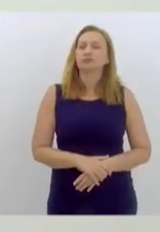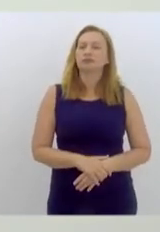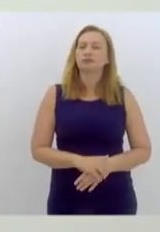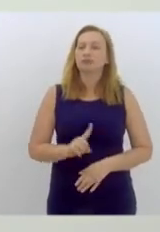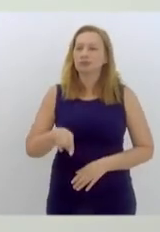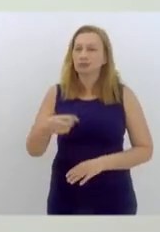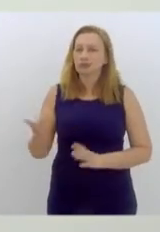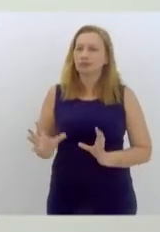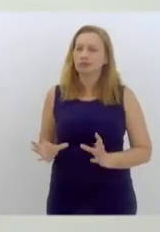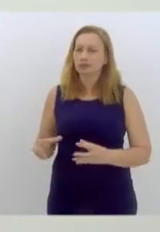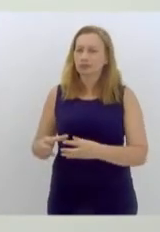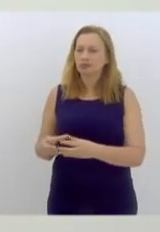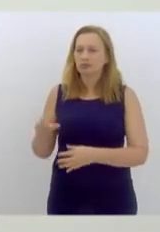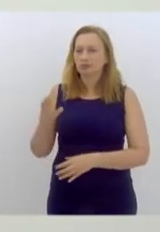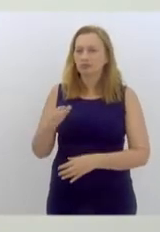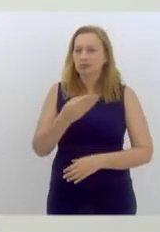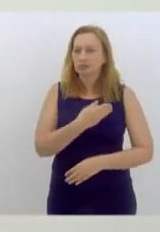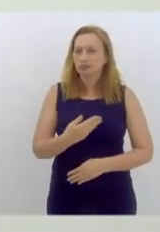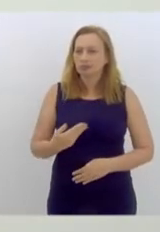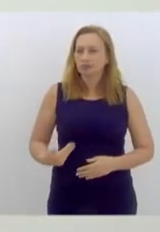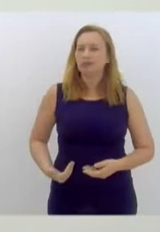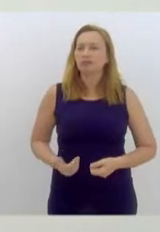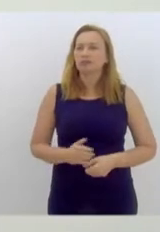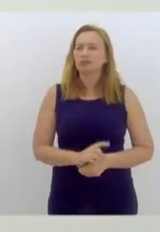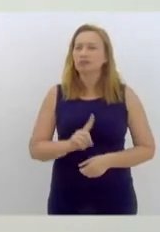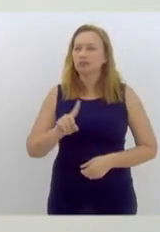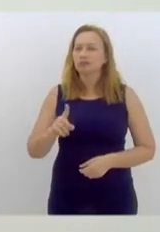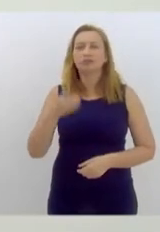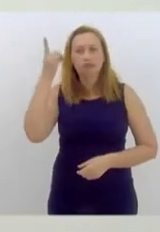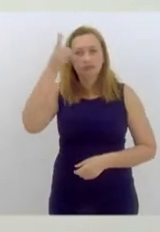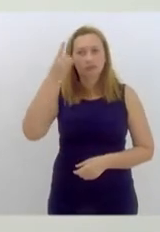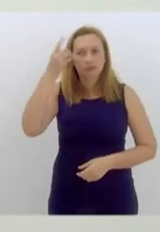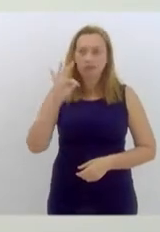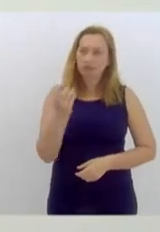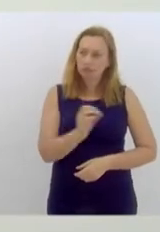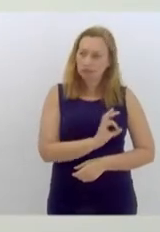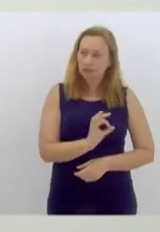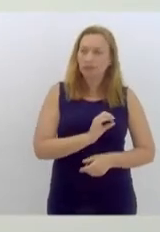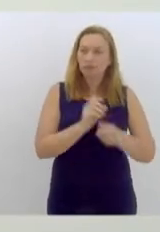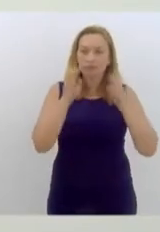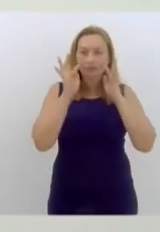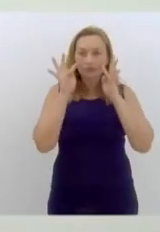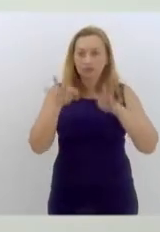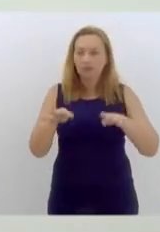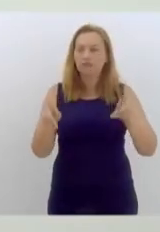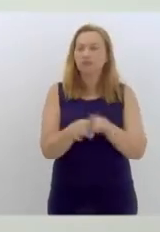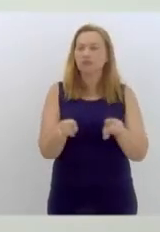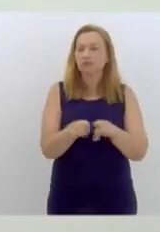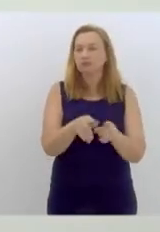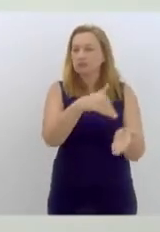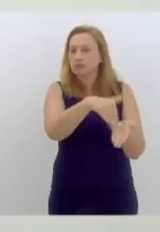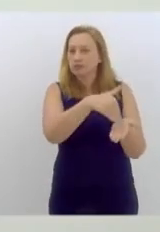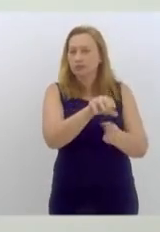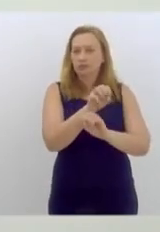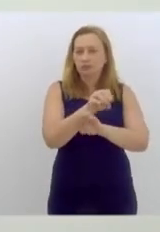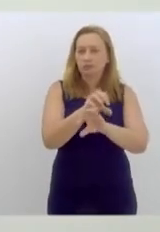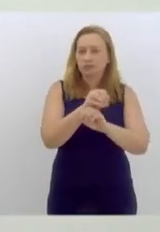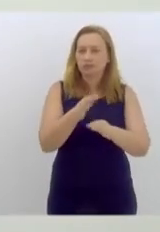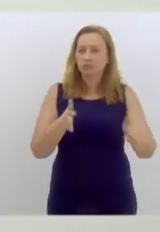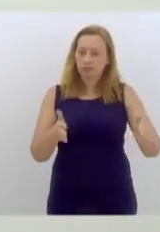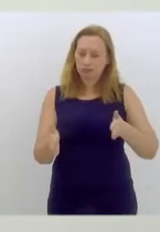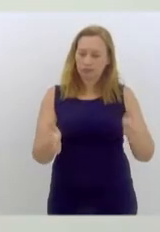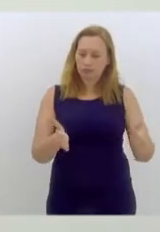ser bem objetivo, assim como a deputada Marta Rocha, a gente também alertou a Secretaria de Educação sobre os